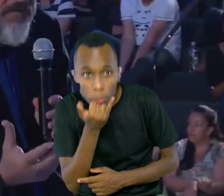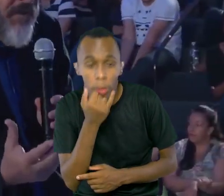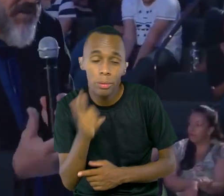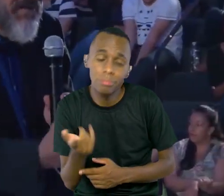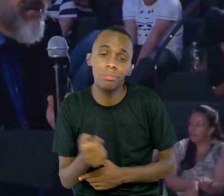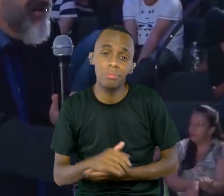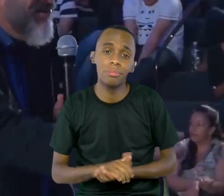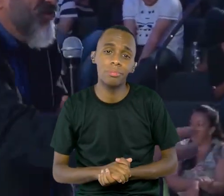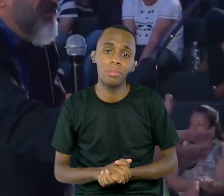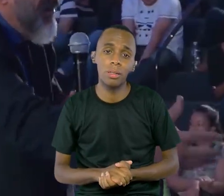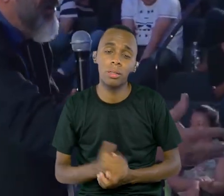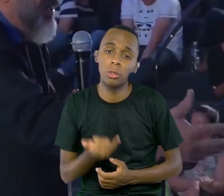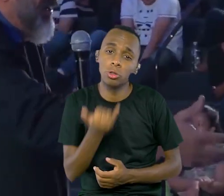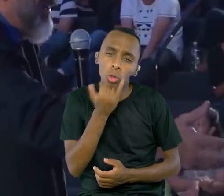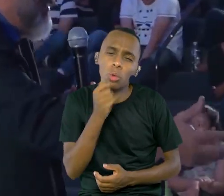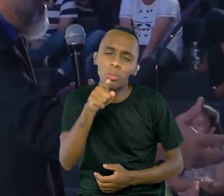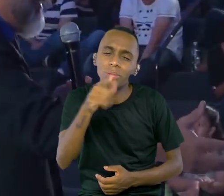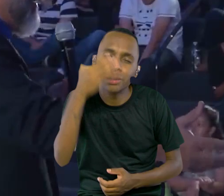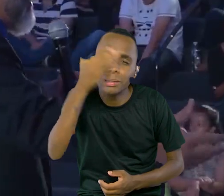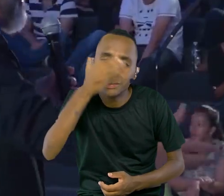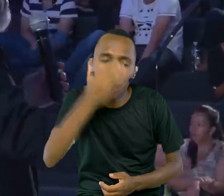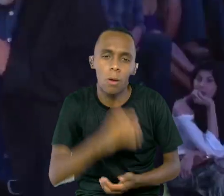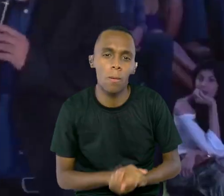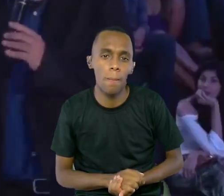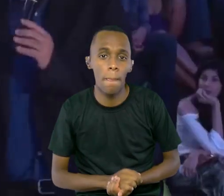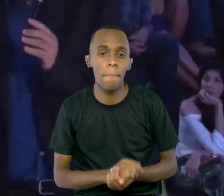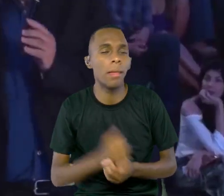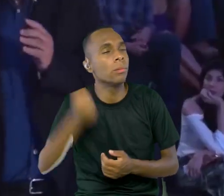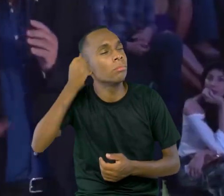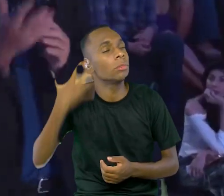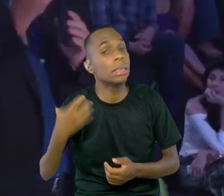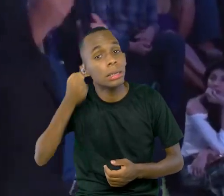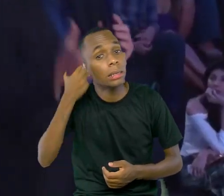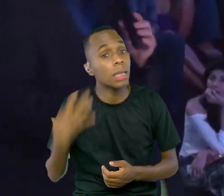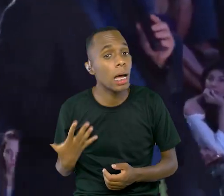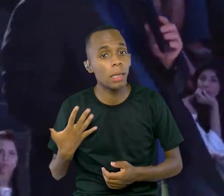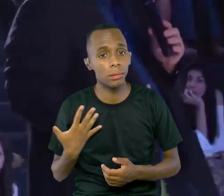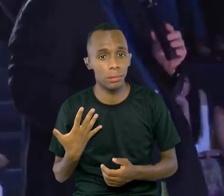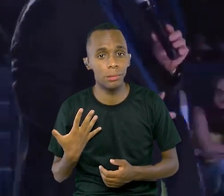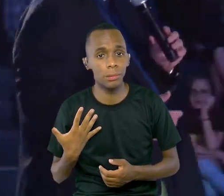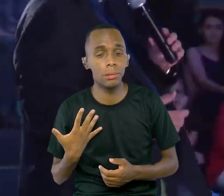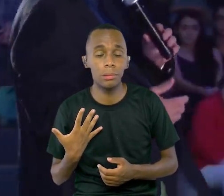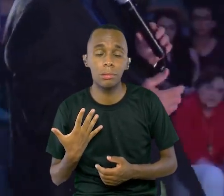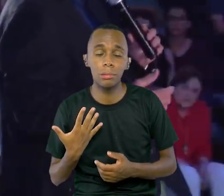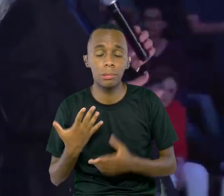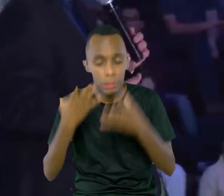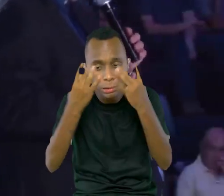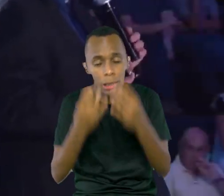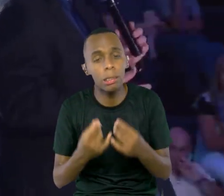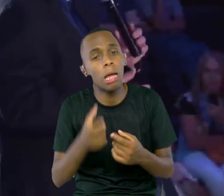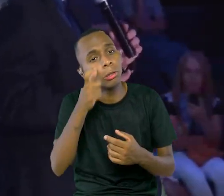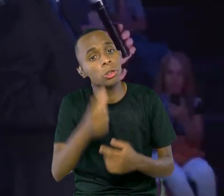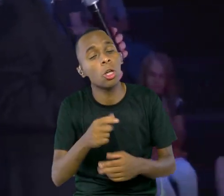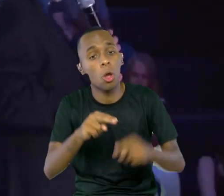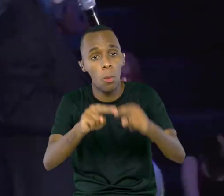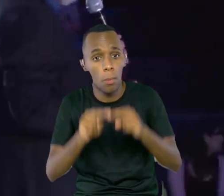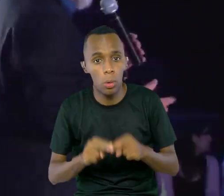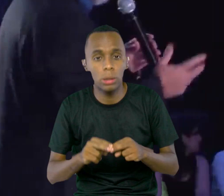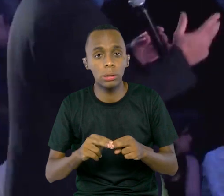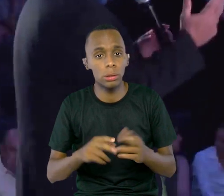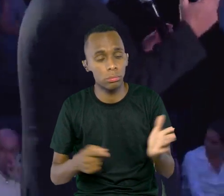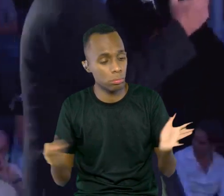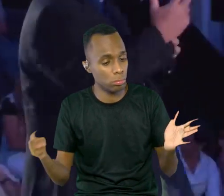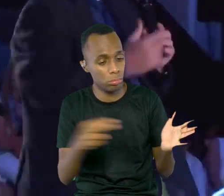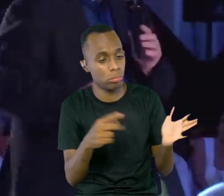desculpe, quase que assim, desculpe você ser cego. Descreva a cena. Olha que coisa interessante.